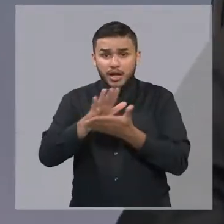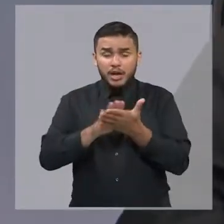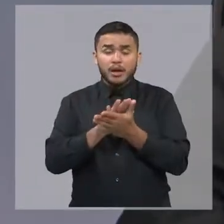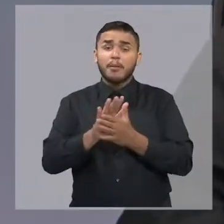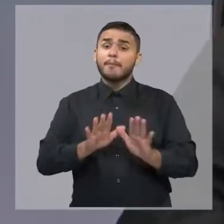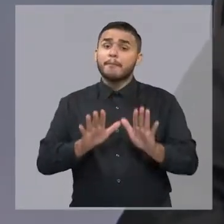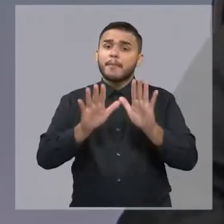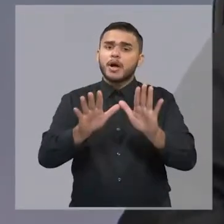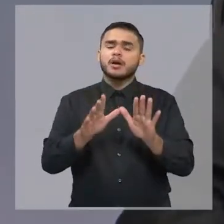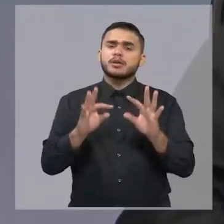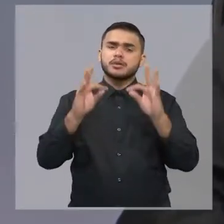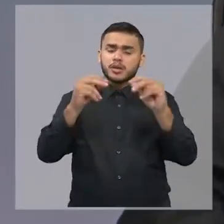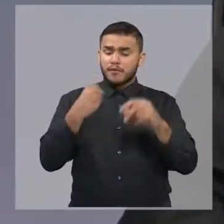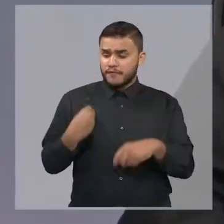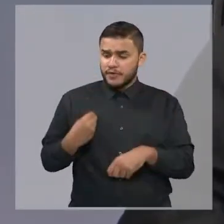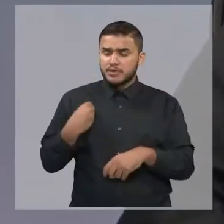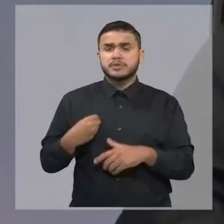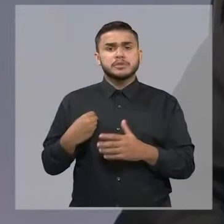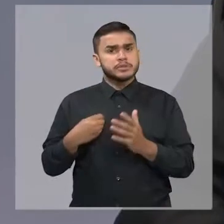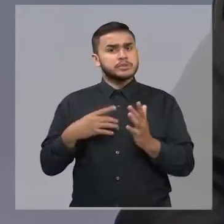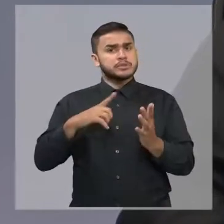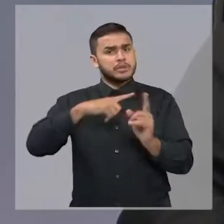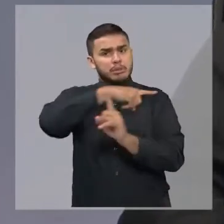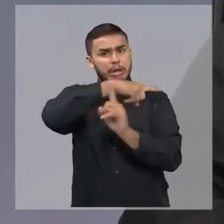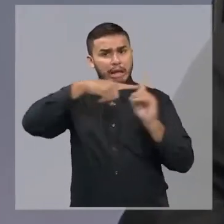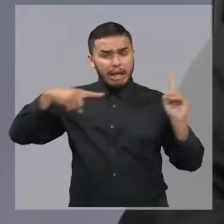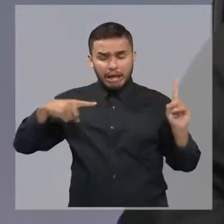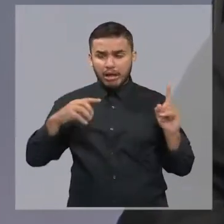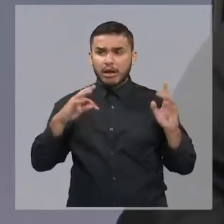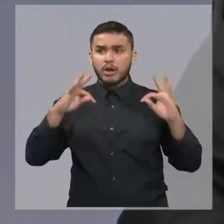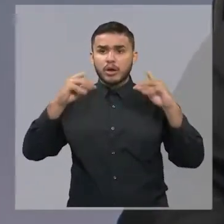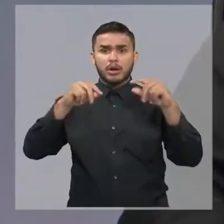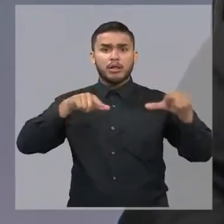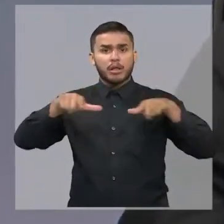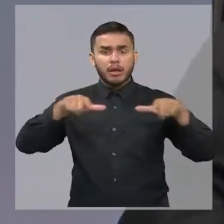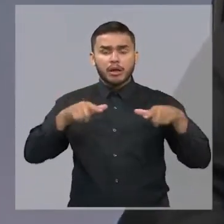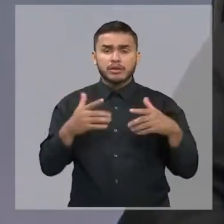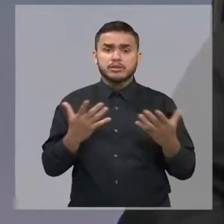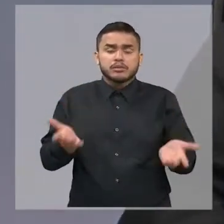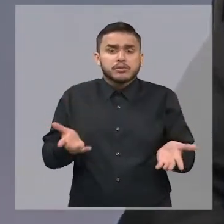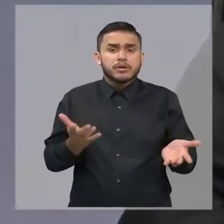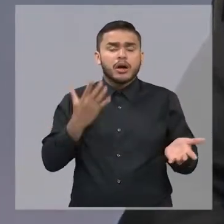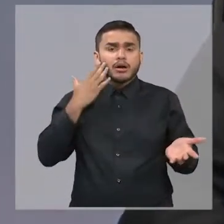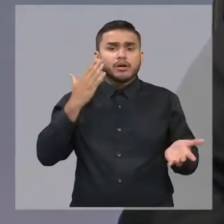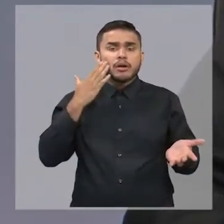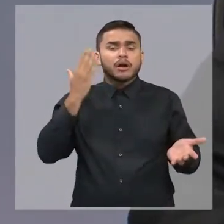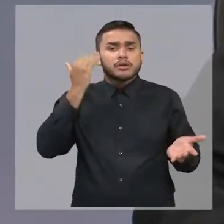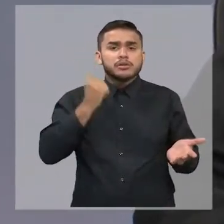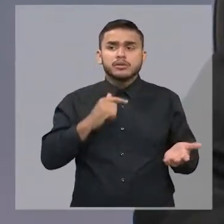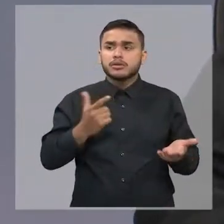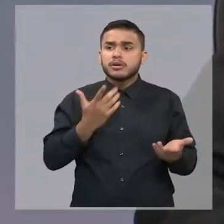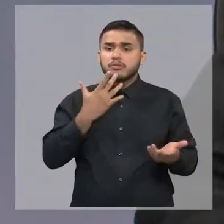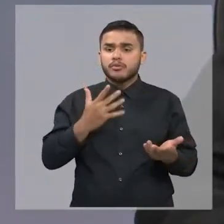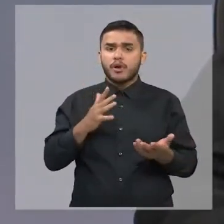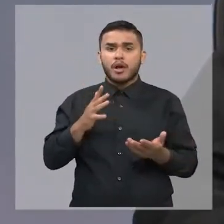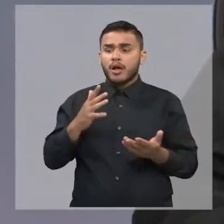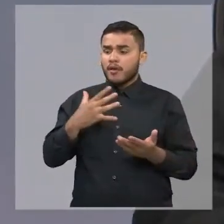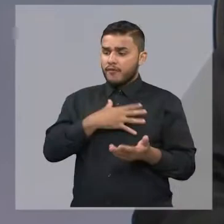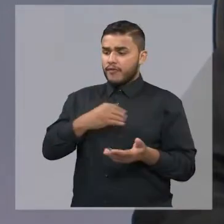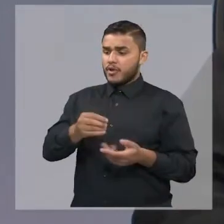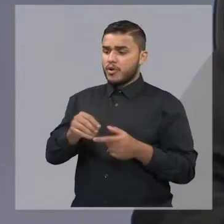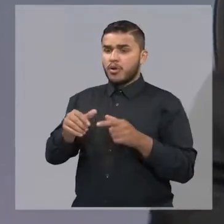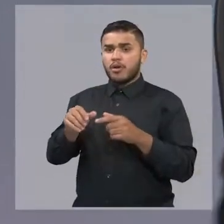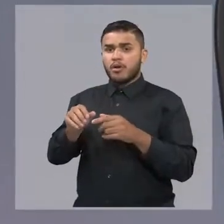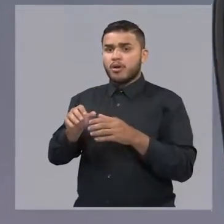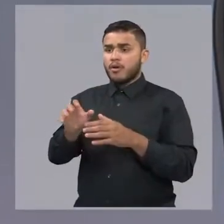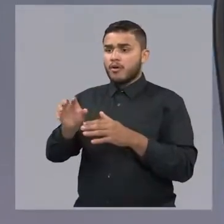cortes nas suas vidas, nos seus empregos, na sua educação dos seus filhos, não tiveram que tirar o filho da escola porque não tem dinheiro, porque não tem emprego, corte em